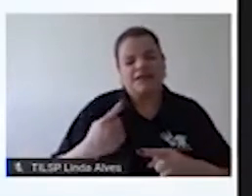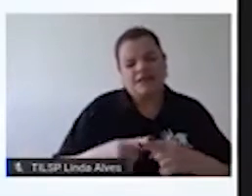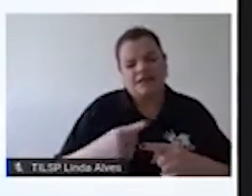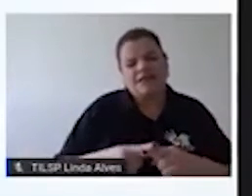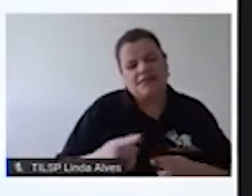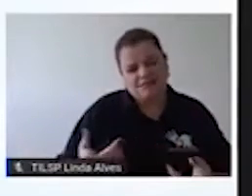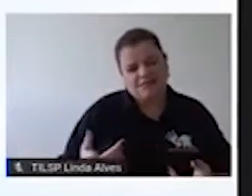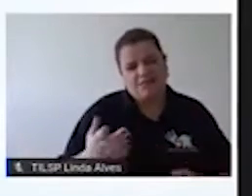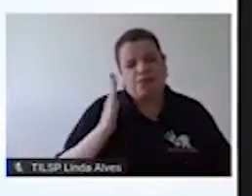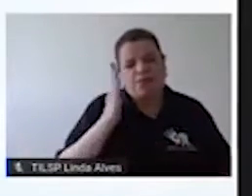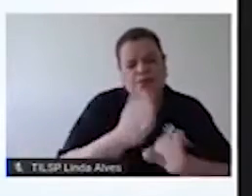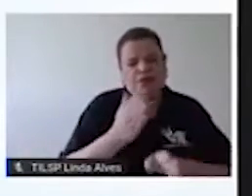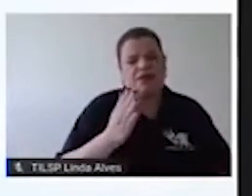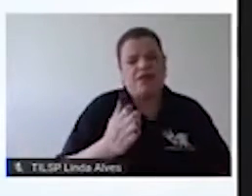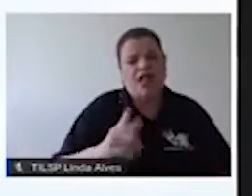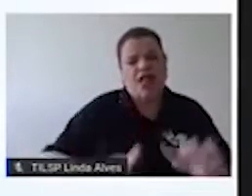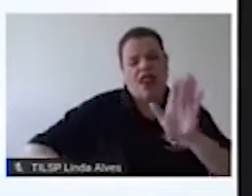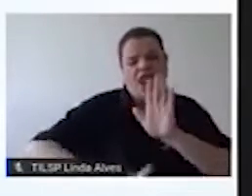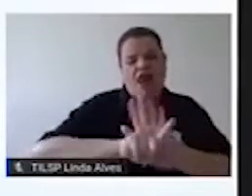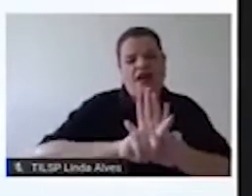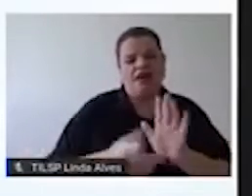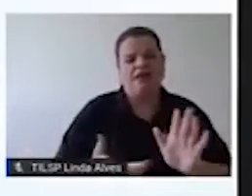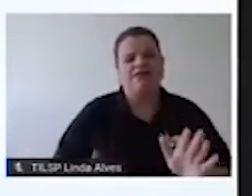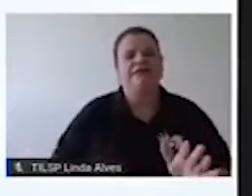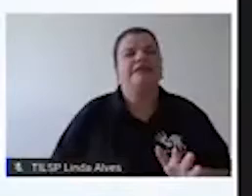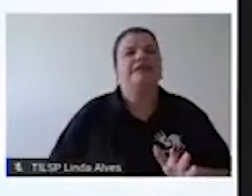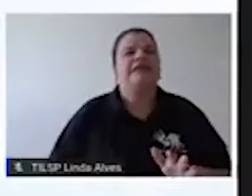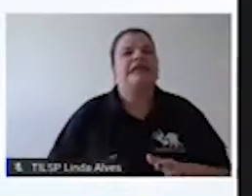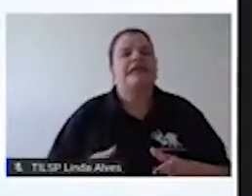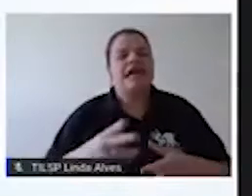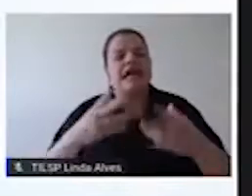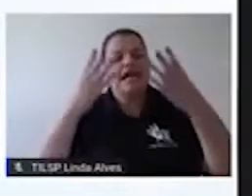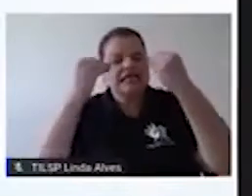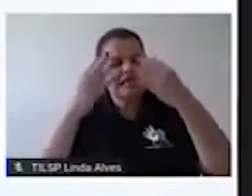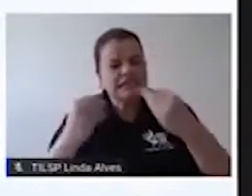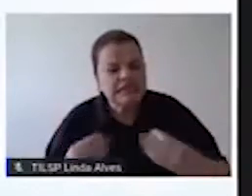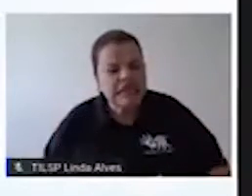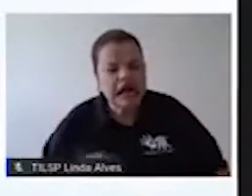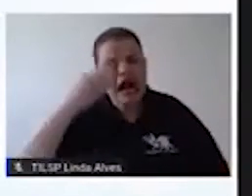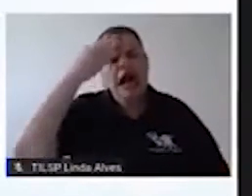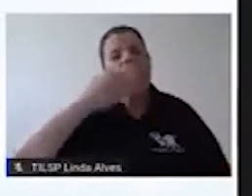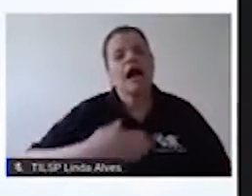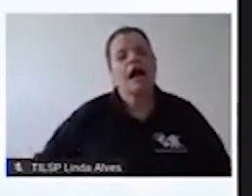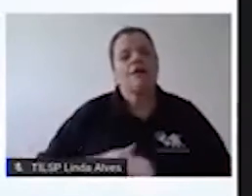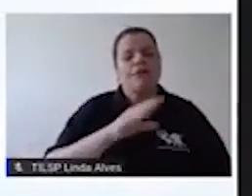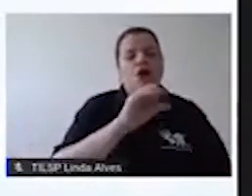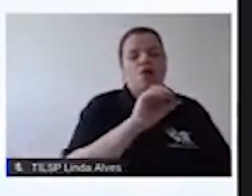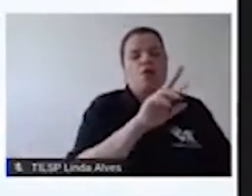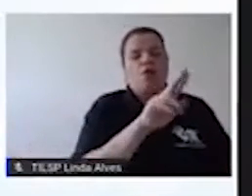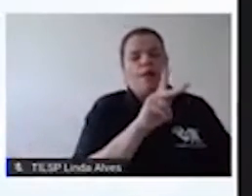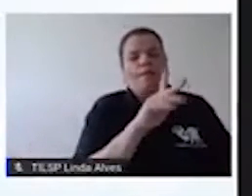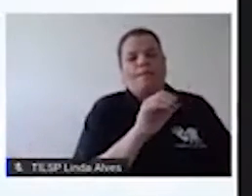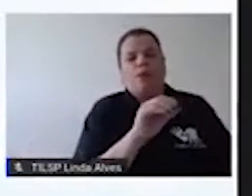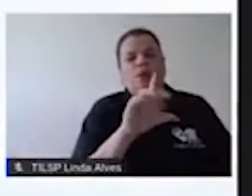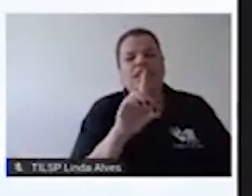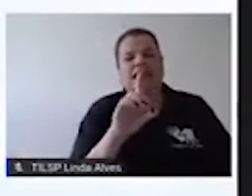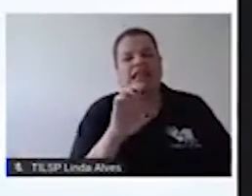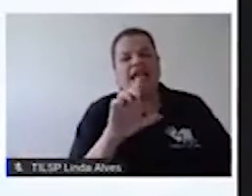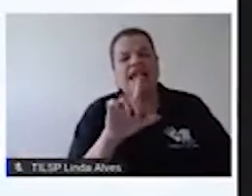lei, né, que é exame, corpo de delito, né, ver toda essa